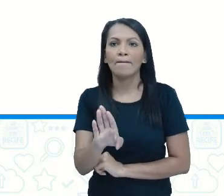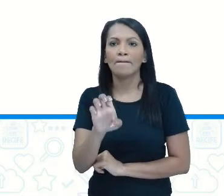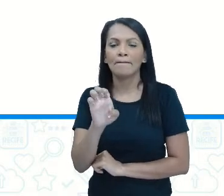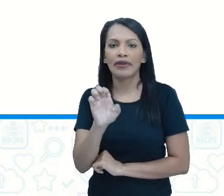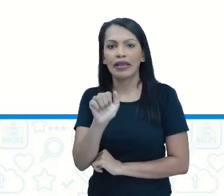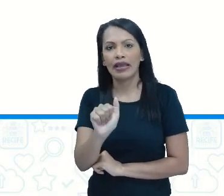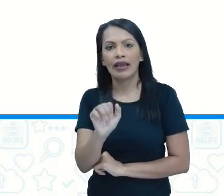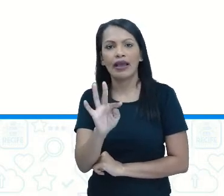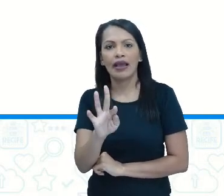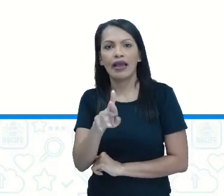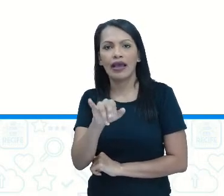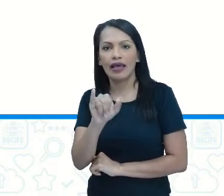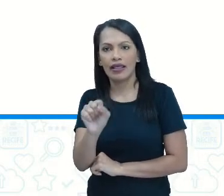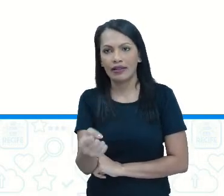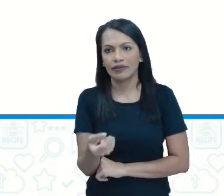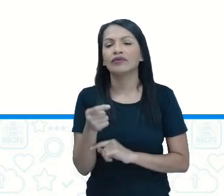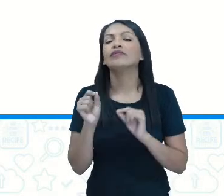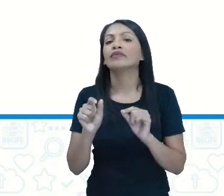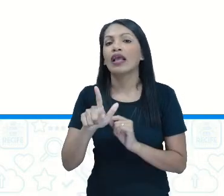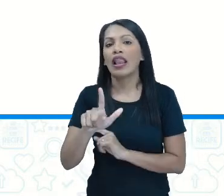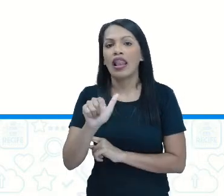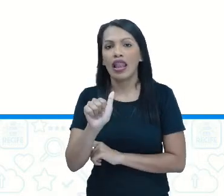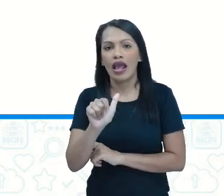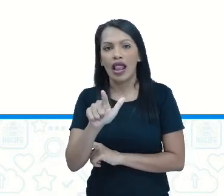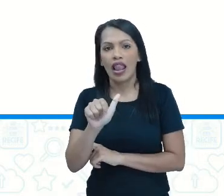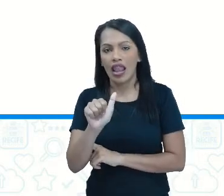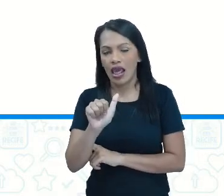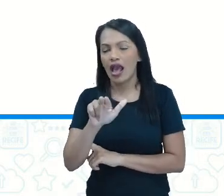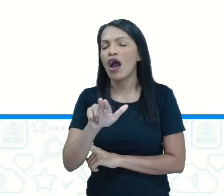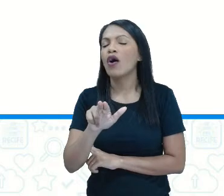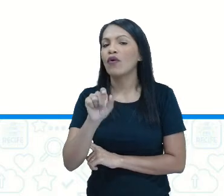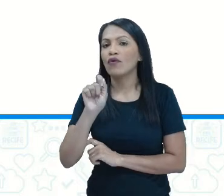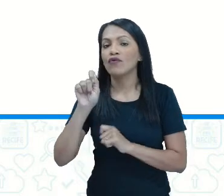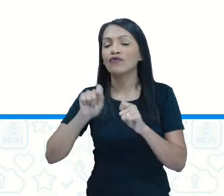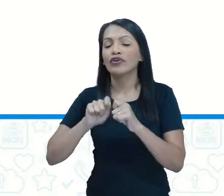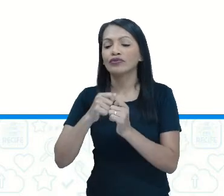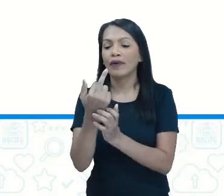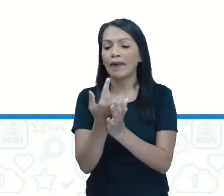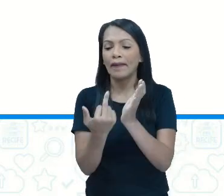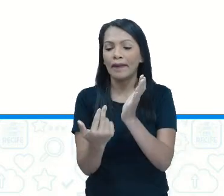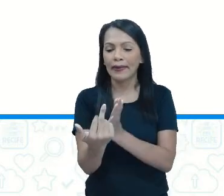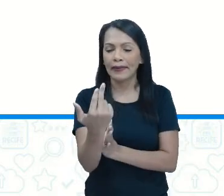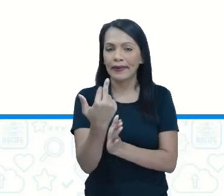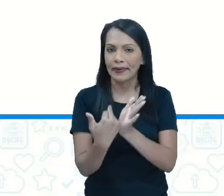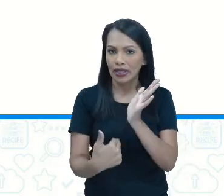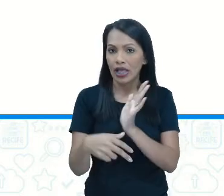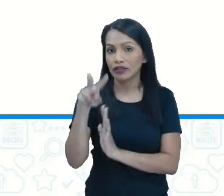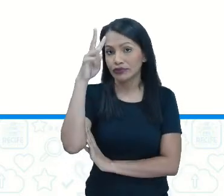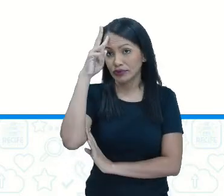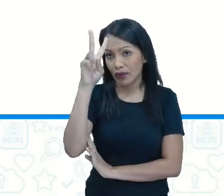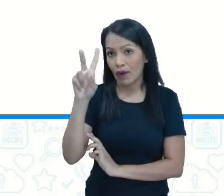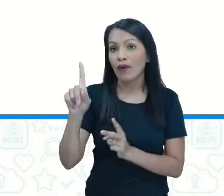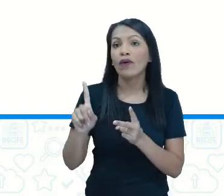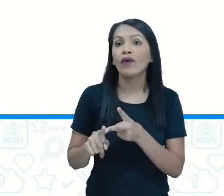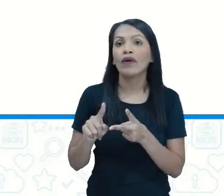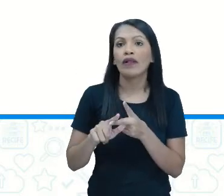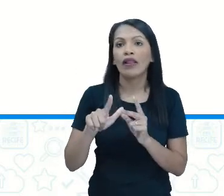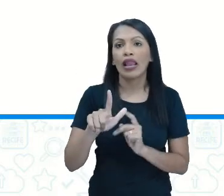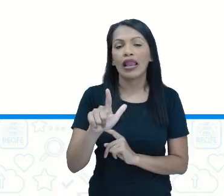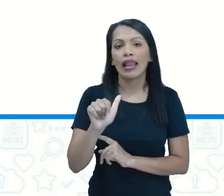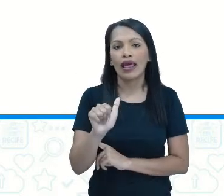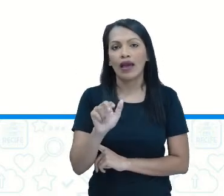faz a ilustração da história, é bem bacana, não é? E Laura Beatriz tem vários